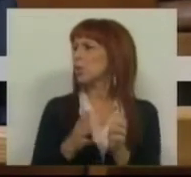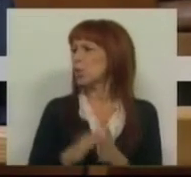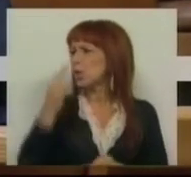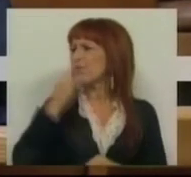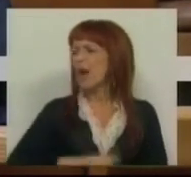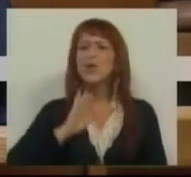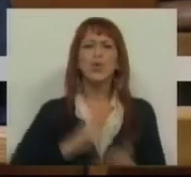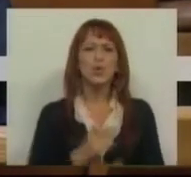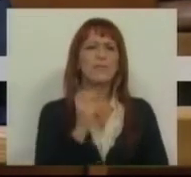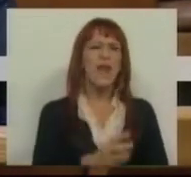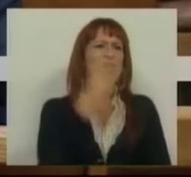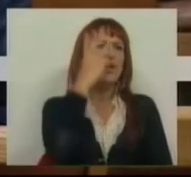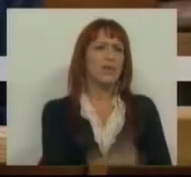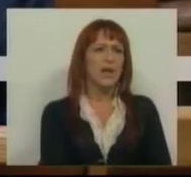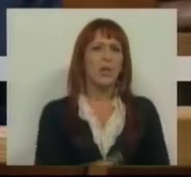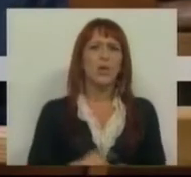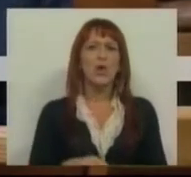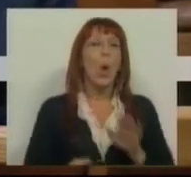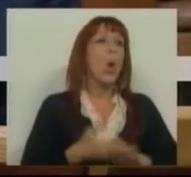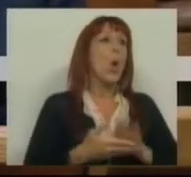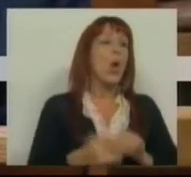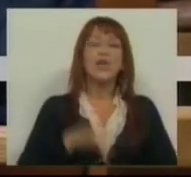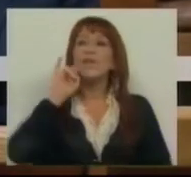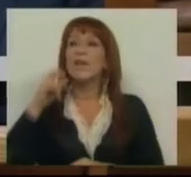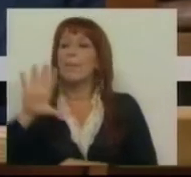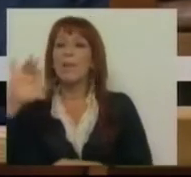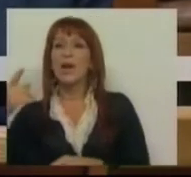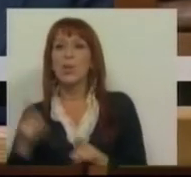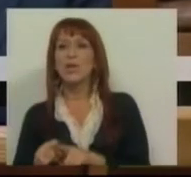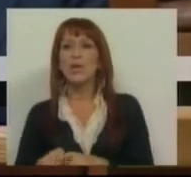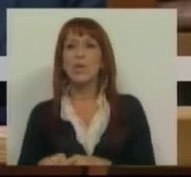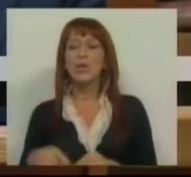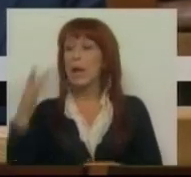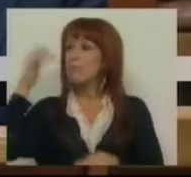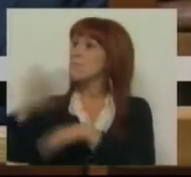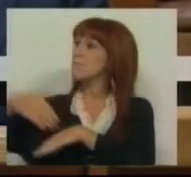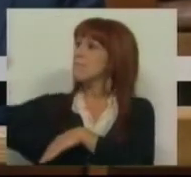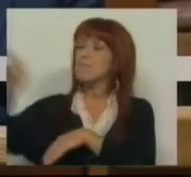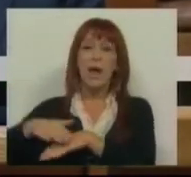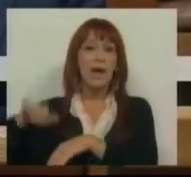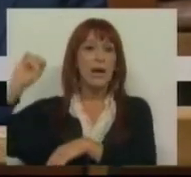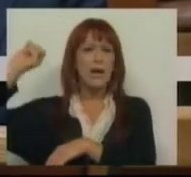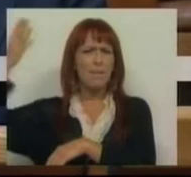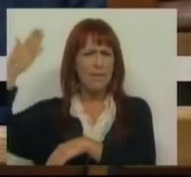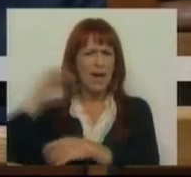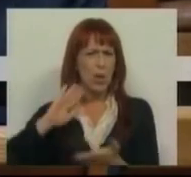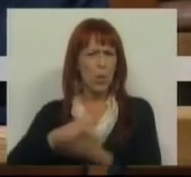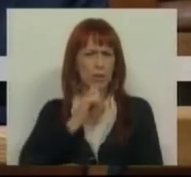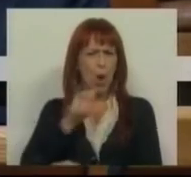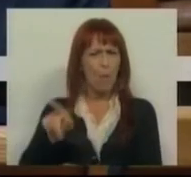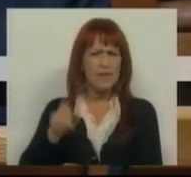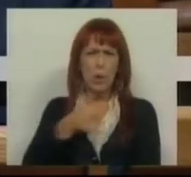nos últimos 3 anos, ou a urgência de defender um país onde a imigração não seja a primeira e a última